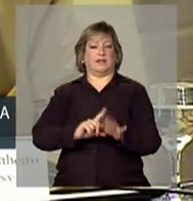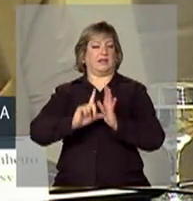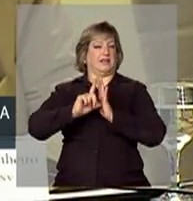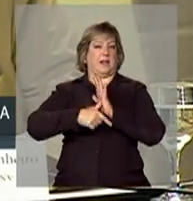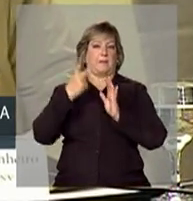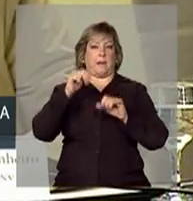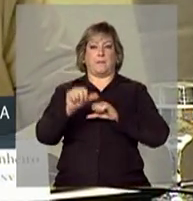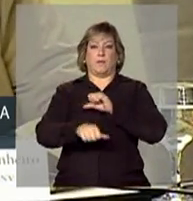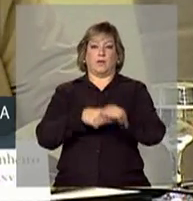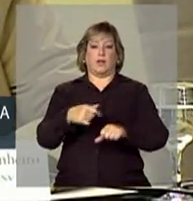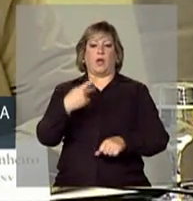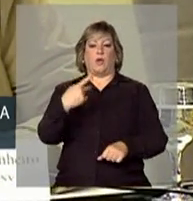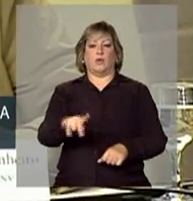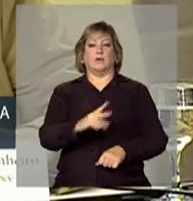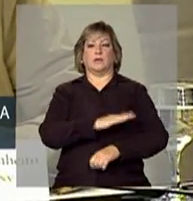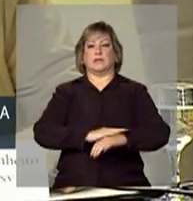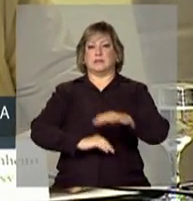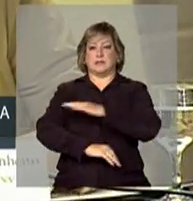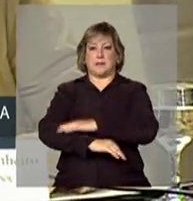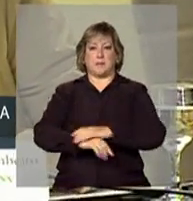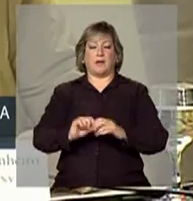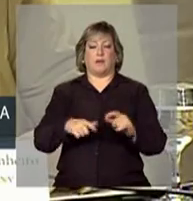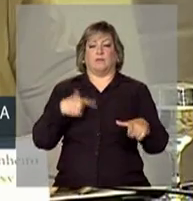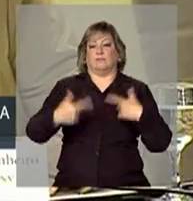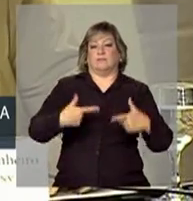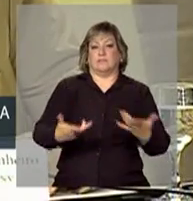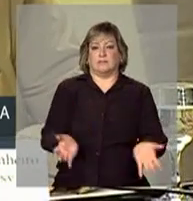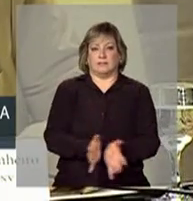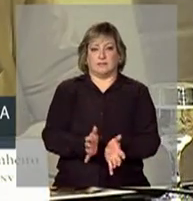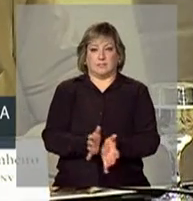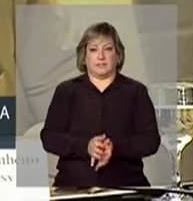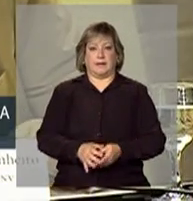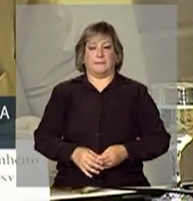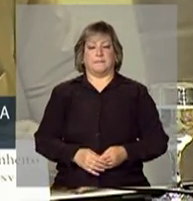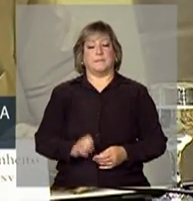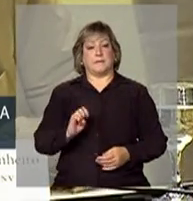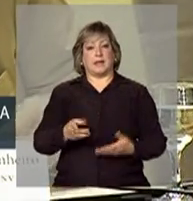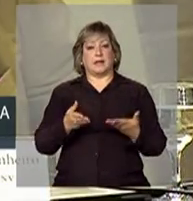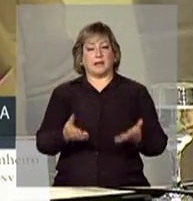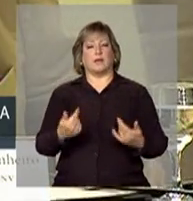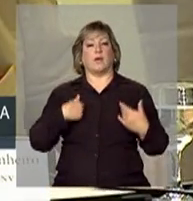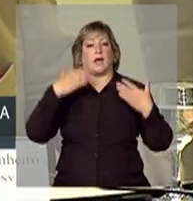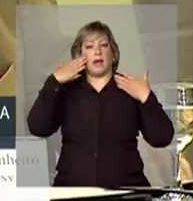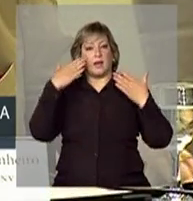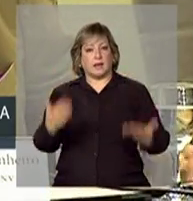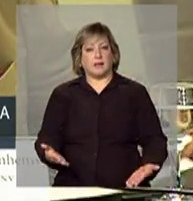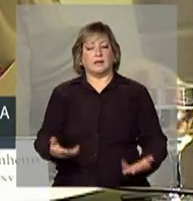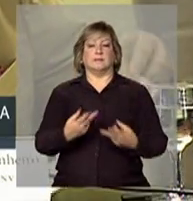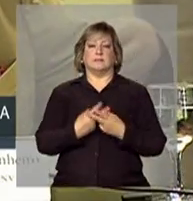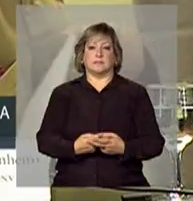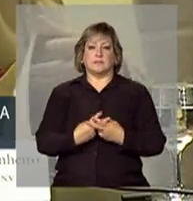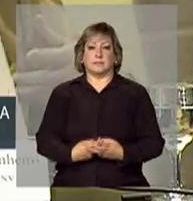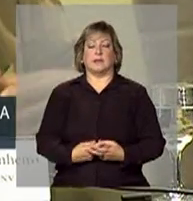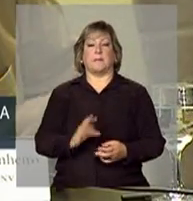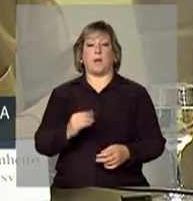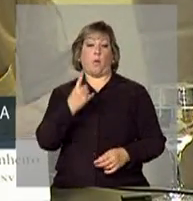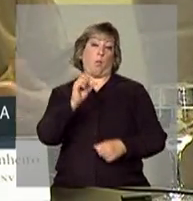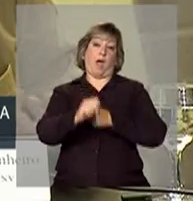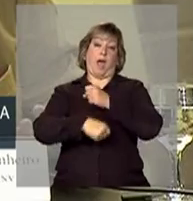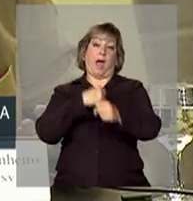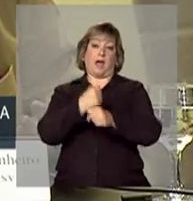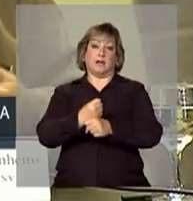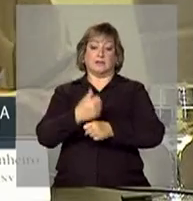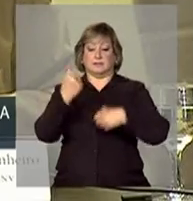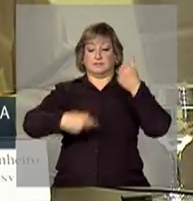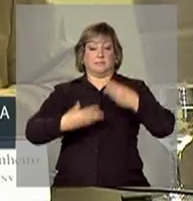como seus braços operacionais. É isso aí. Eu agradeço a paciência, mas como foi um ano, eu não